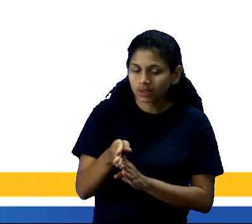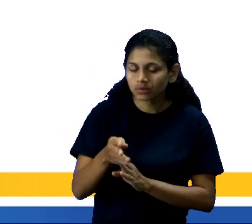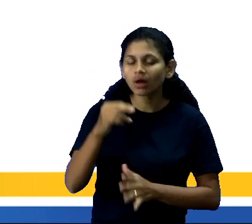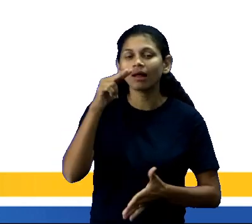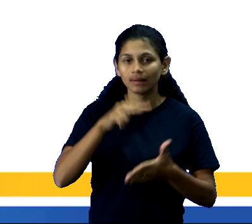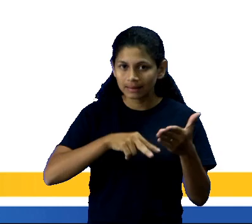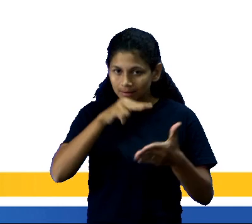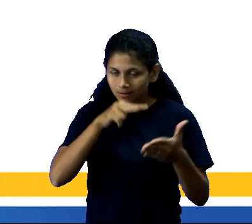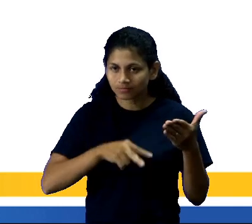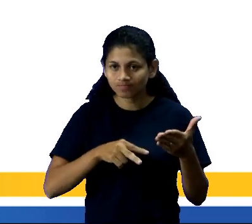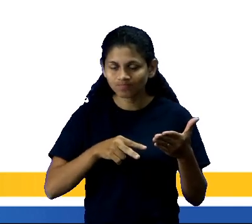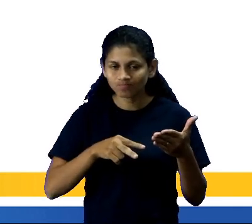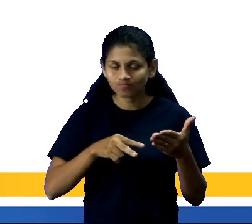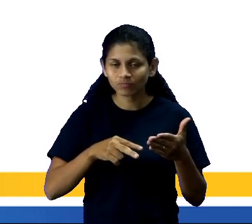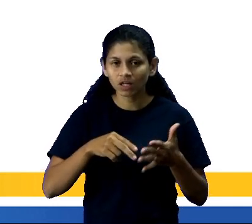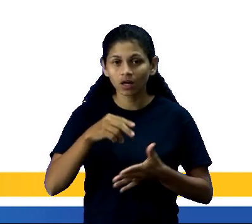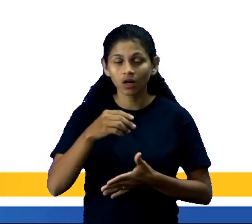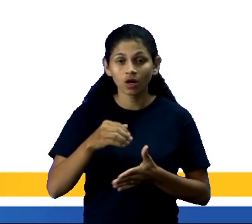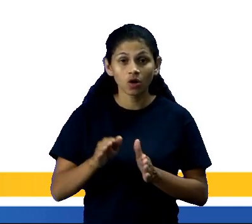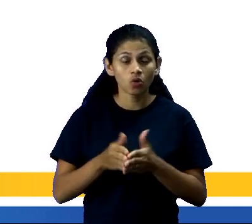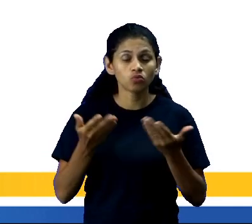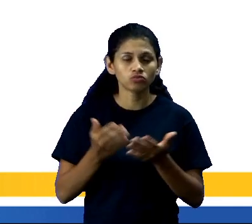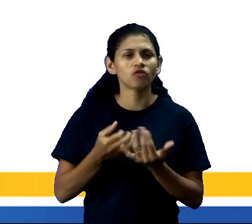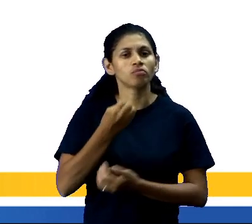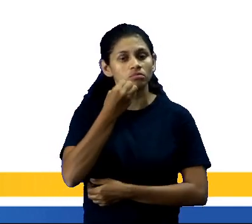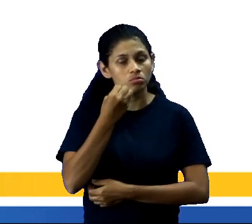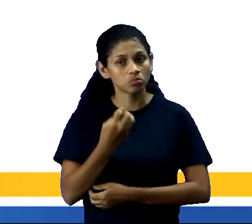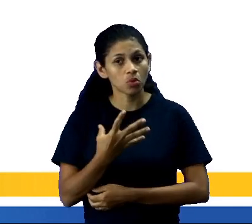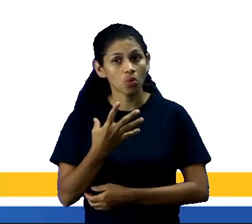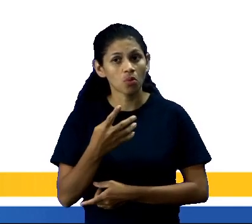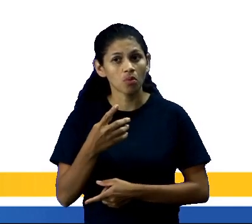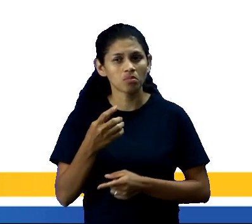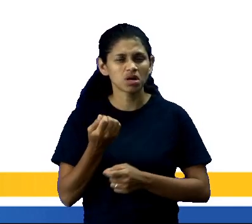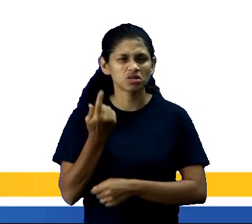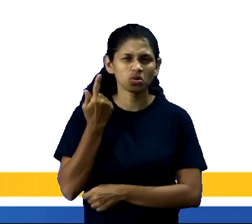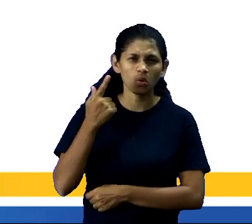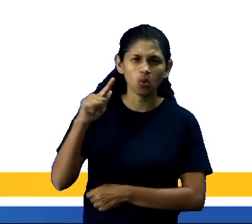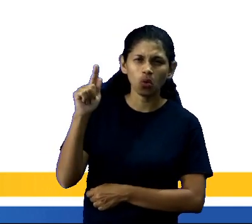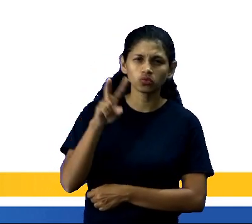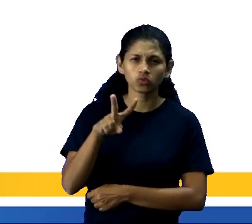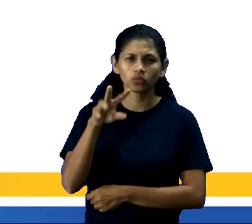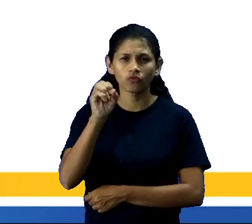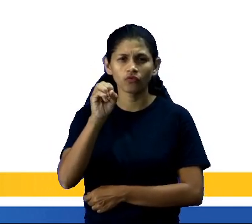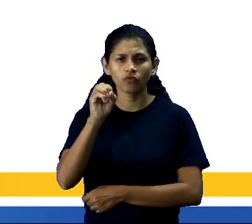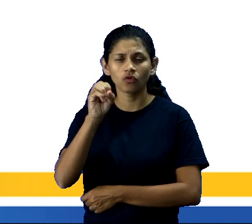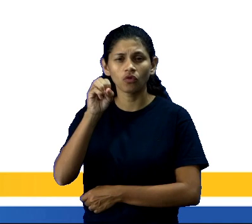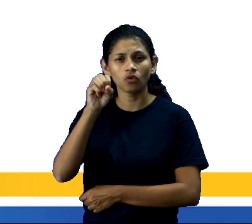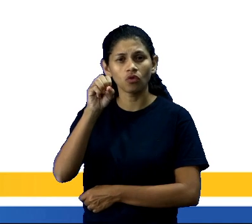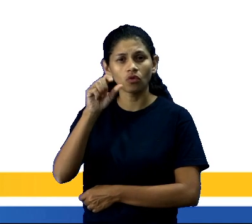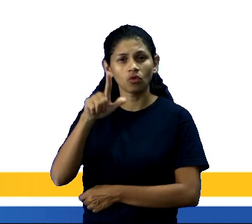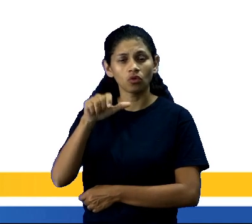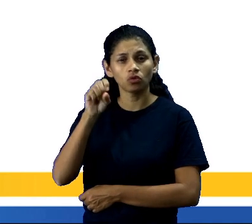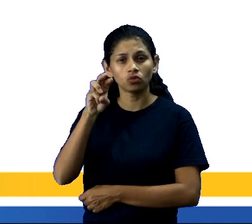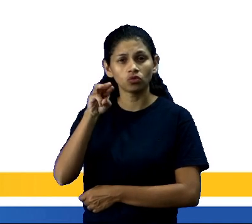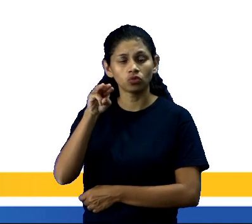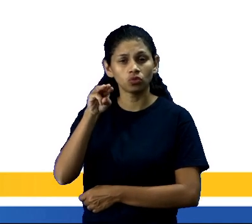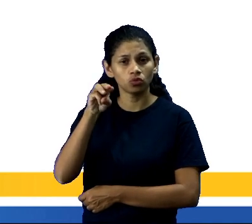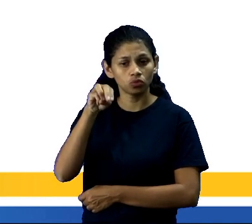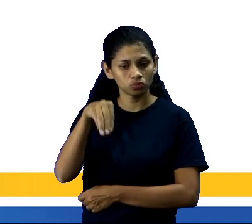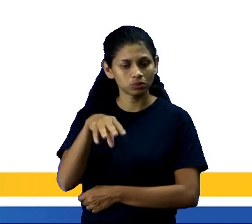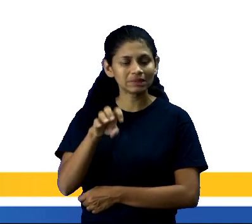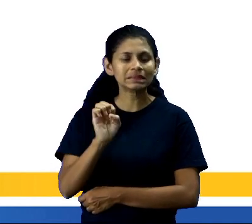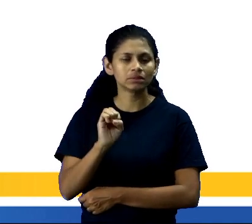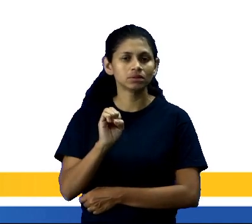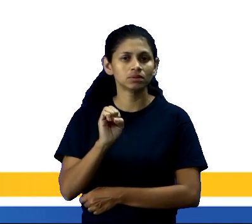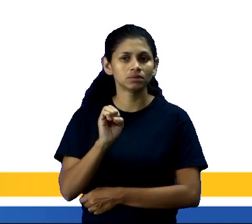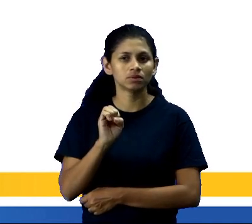livro é incrível, porém os outros deixam algo a desejar. Se você é uma pessoa que, assim como eu, tomou trauma de plots, você não precisa